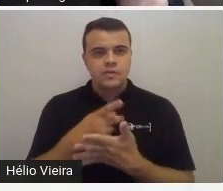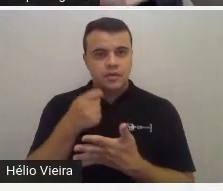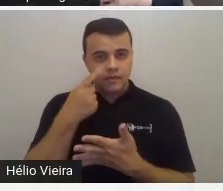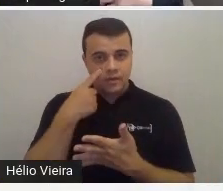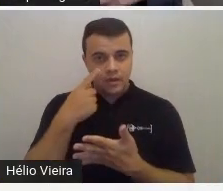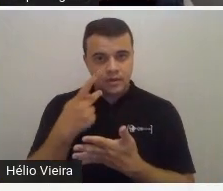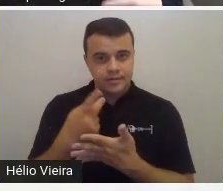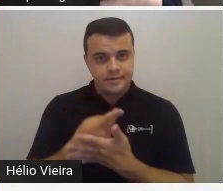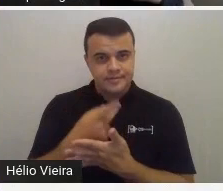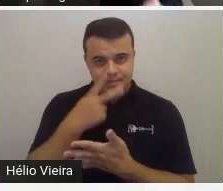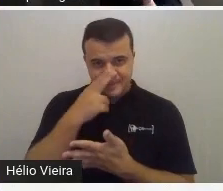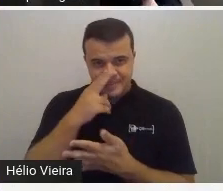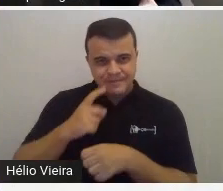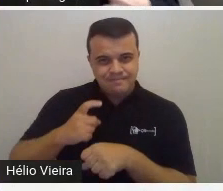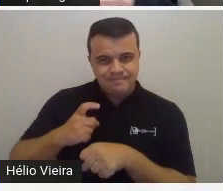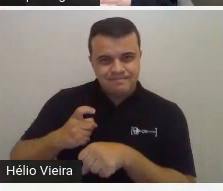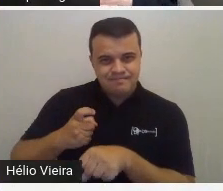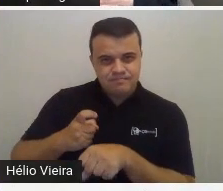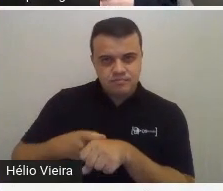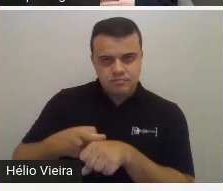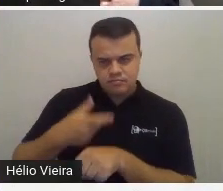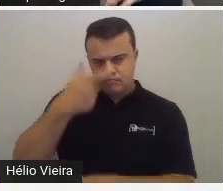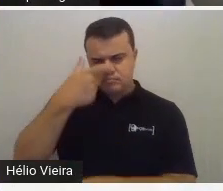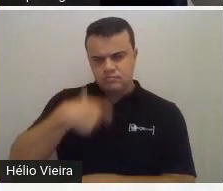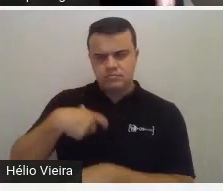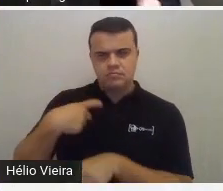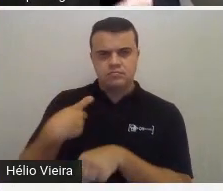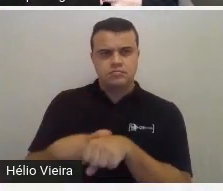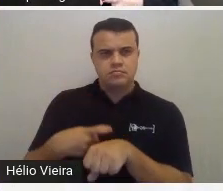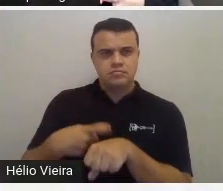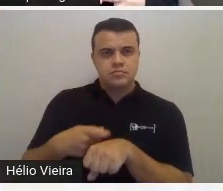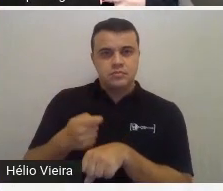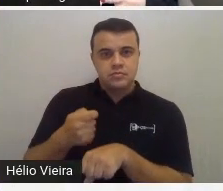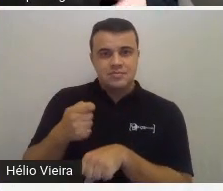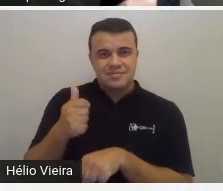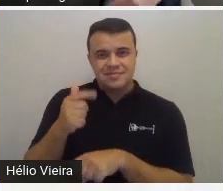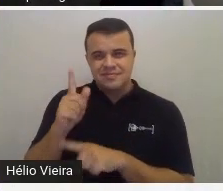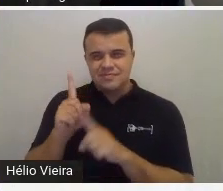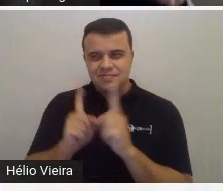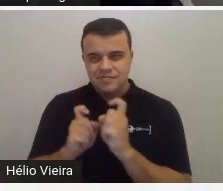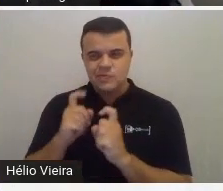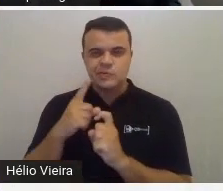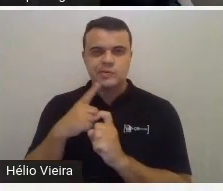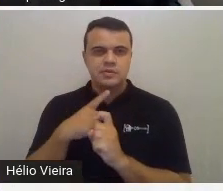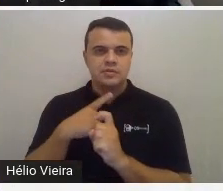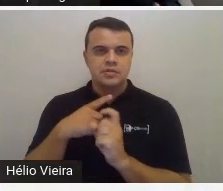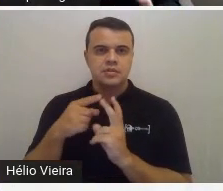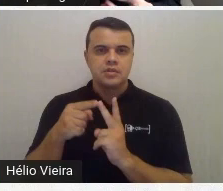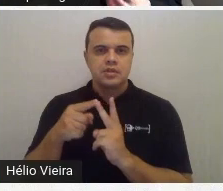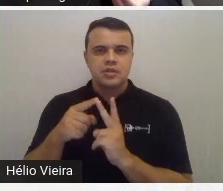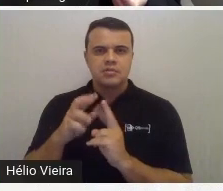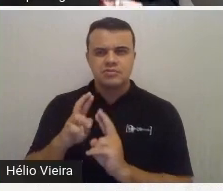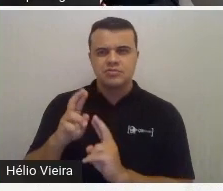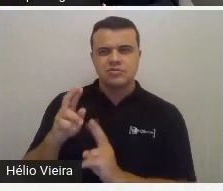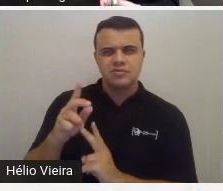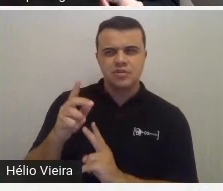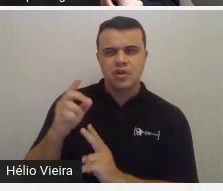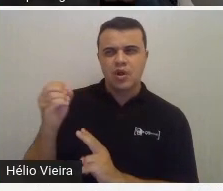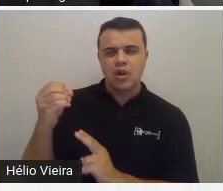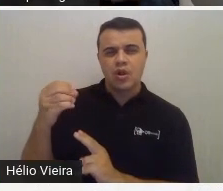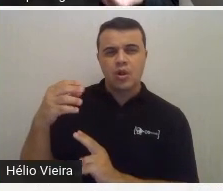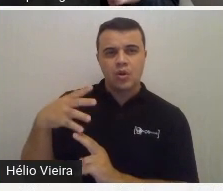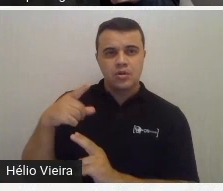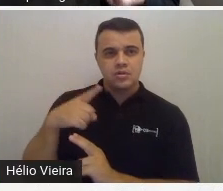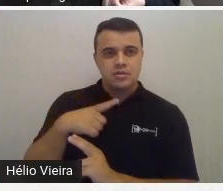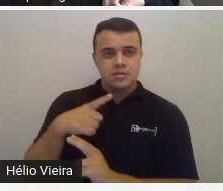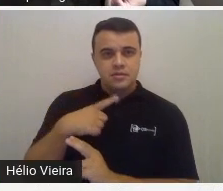perceber, endurecendo um pouquinho as figuras, né? Então tem figuras quase geometrizadas, uma luz muito artificial, mas pronto, tem aqui